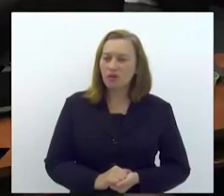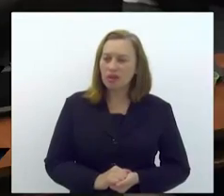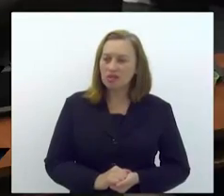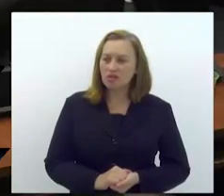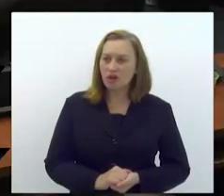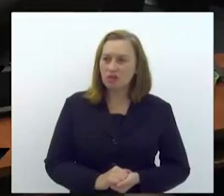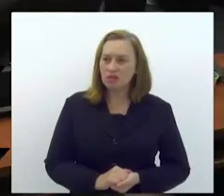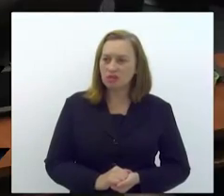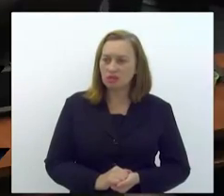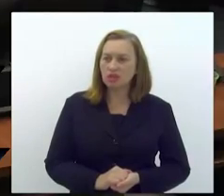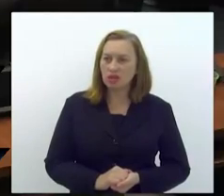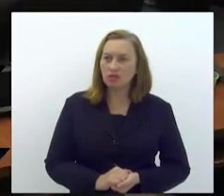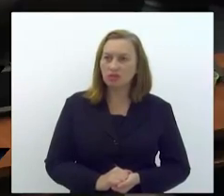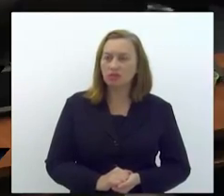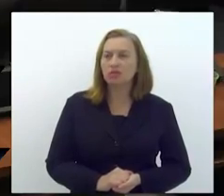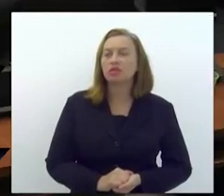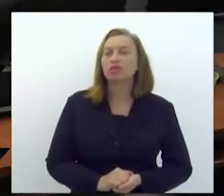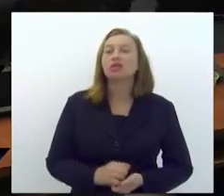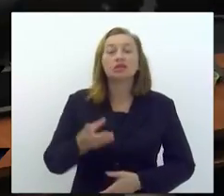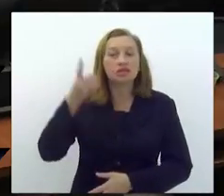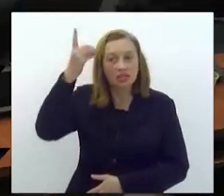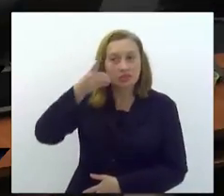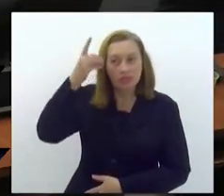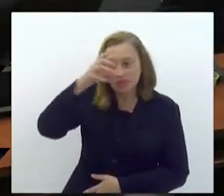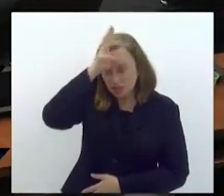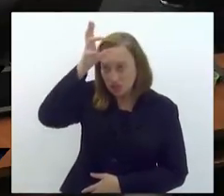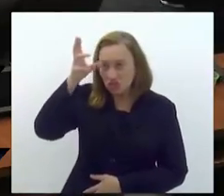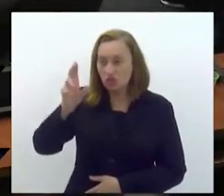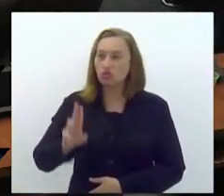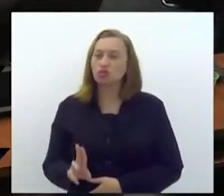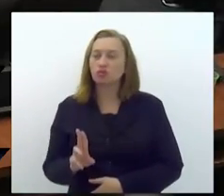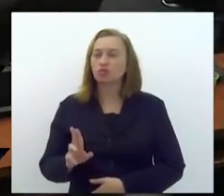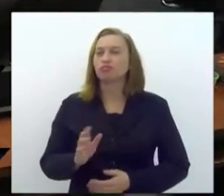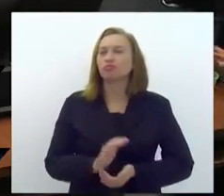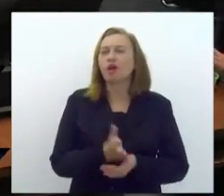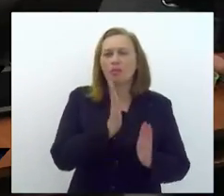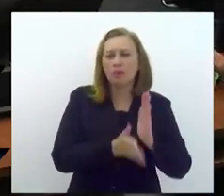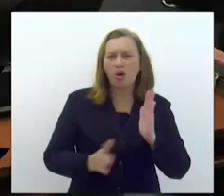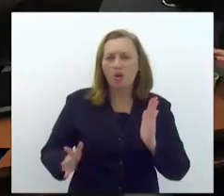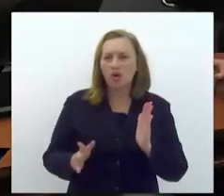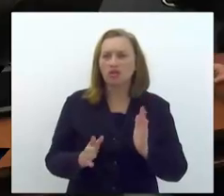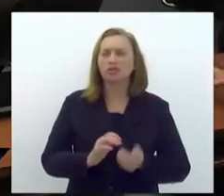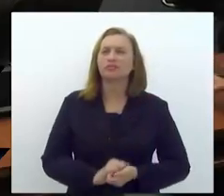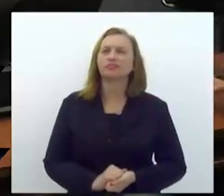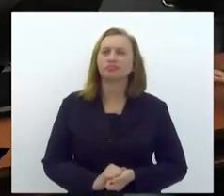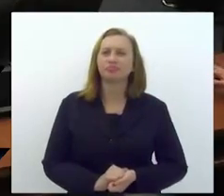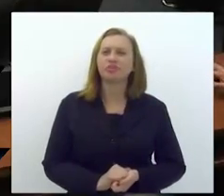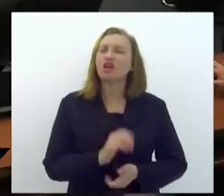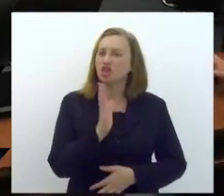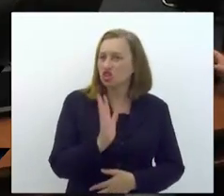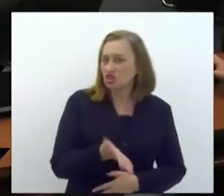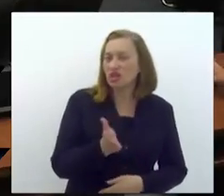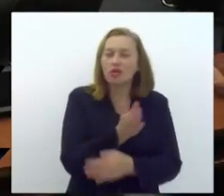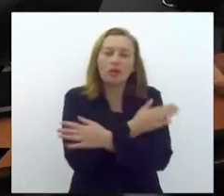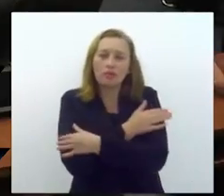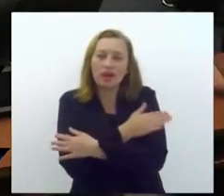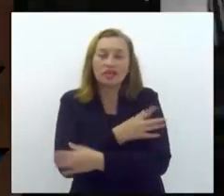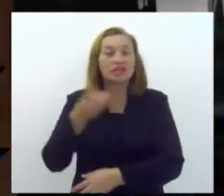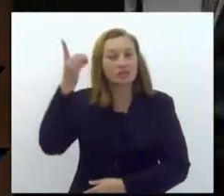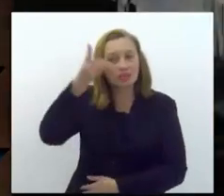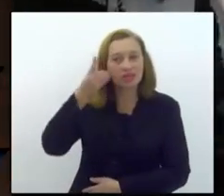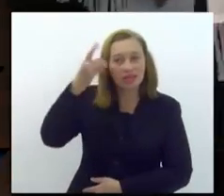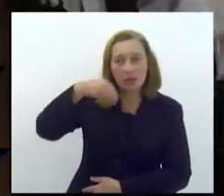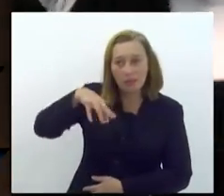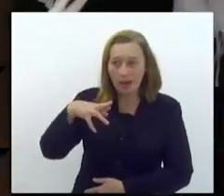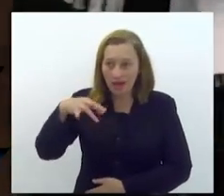Presidente deputada tia Ju por favor pela ordem já conversei já dei um abraço aqui na deputada Marina